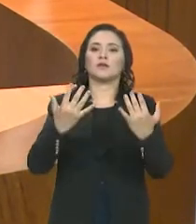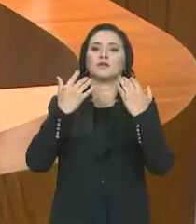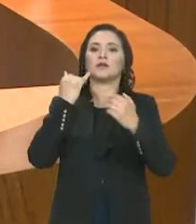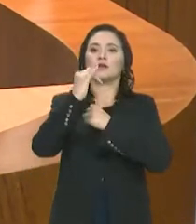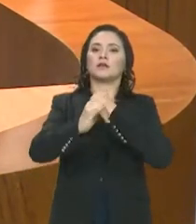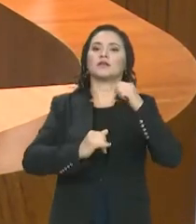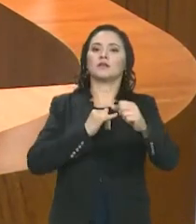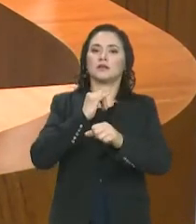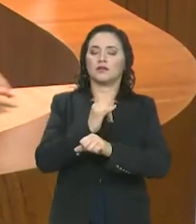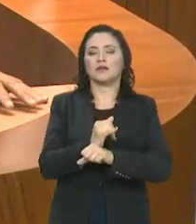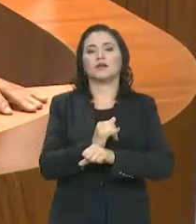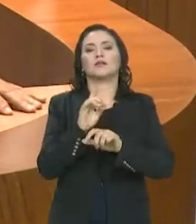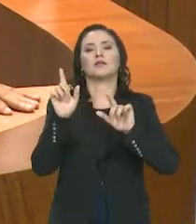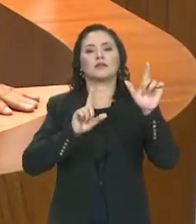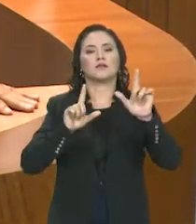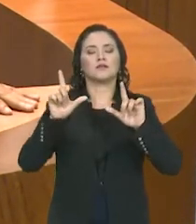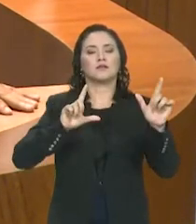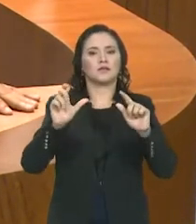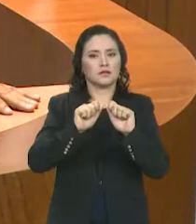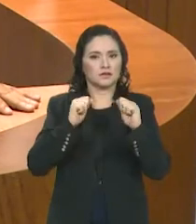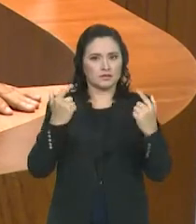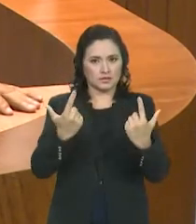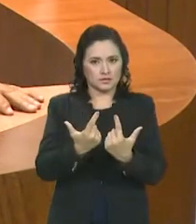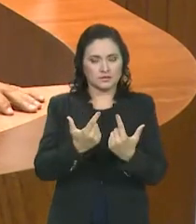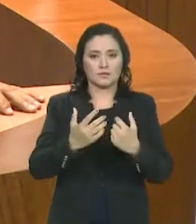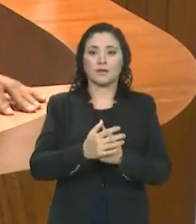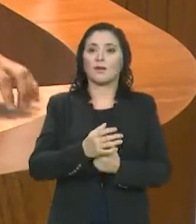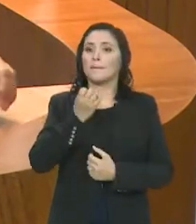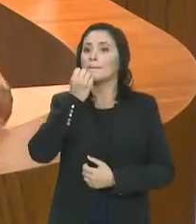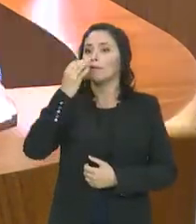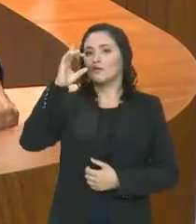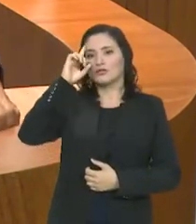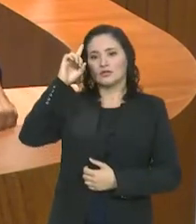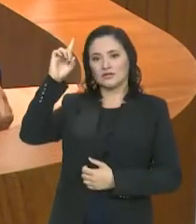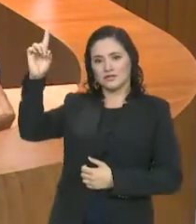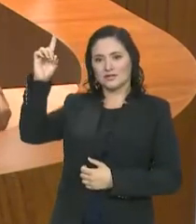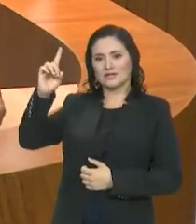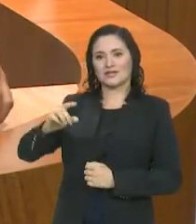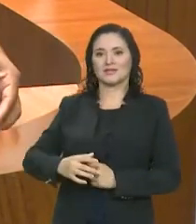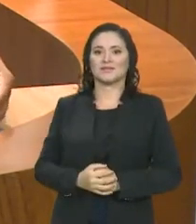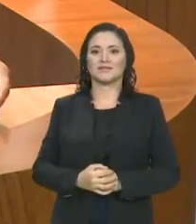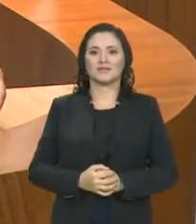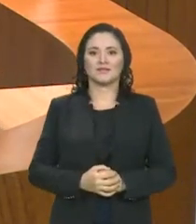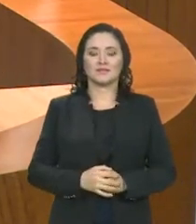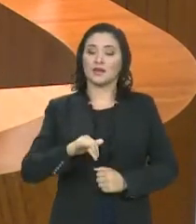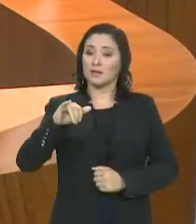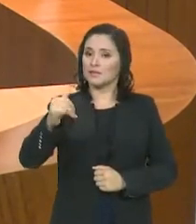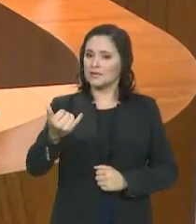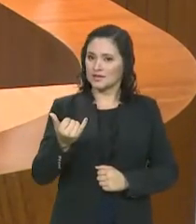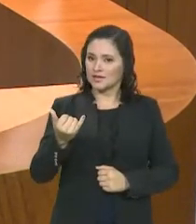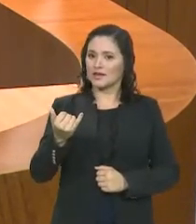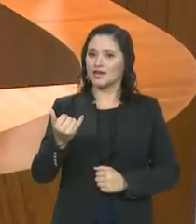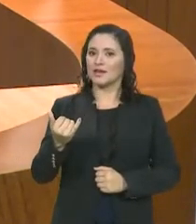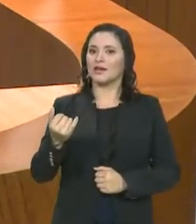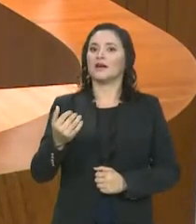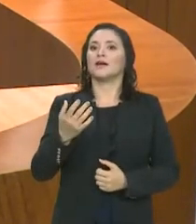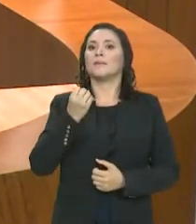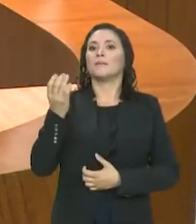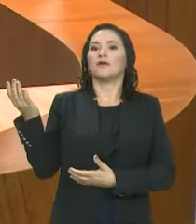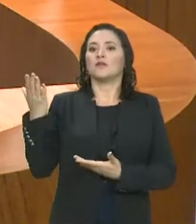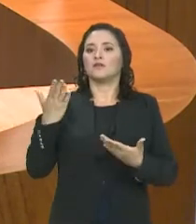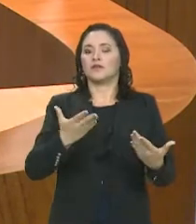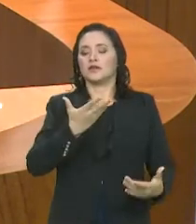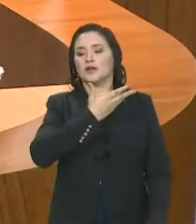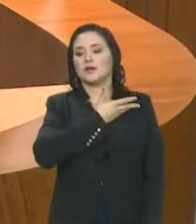telespectadores, acompanham por meio da TV Assembleia, nosso mais cordial bom dia. E aproveitar para cumprimentar os nossos amigos